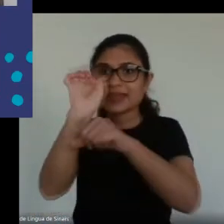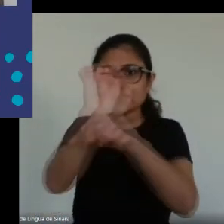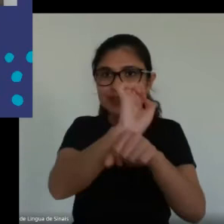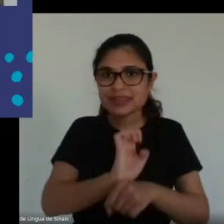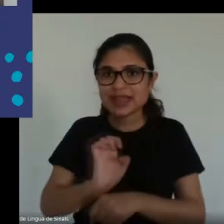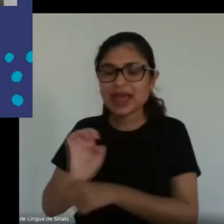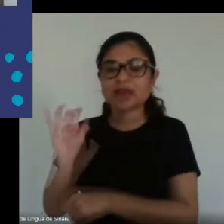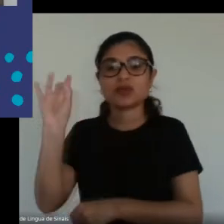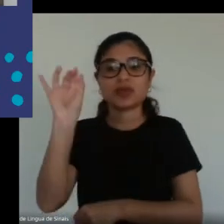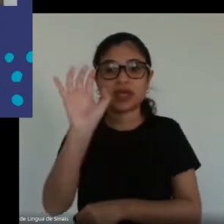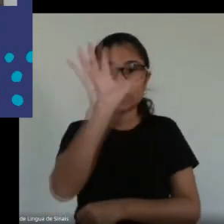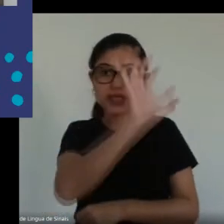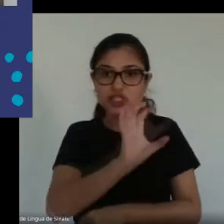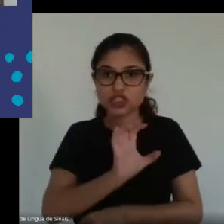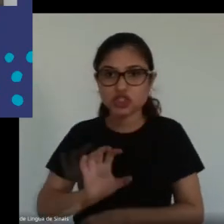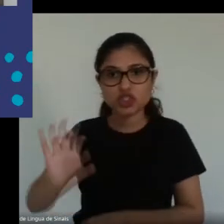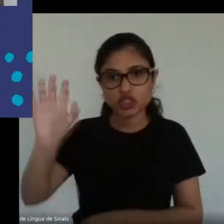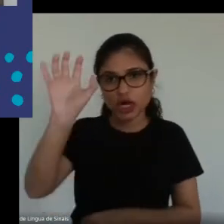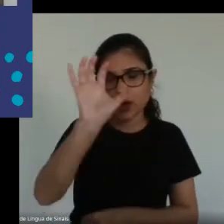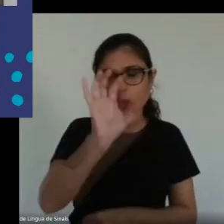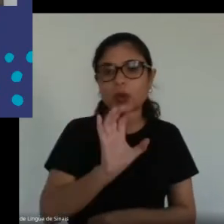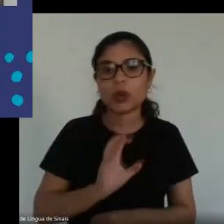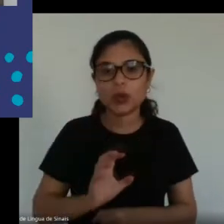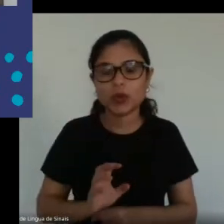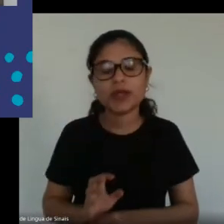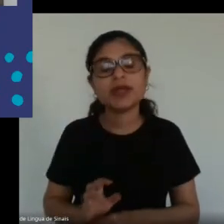e fazer assim, Renata,